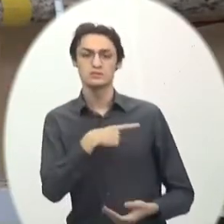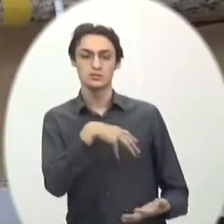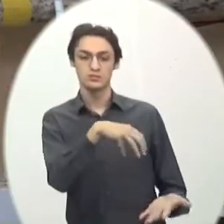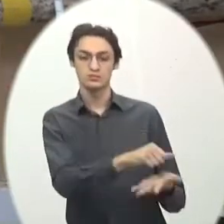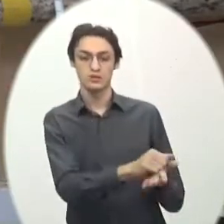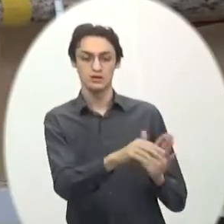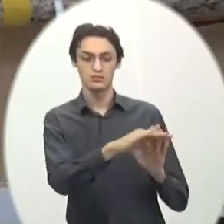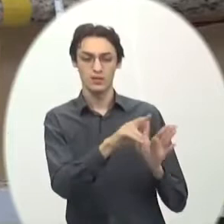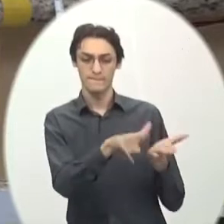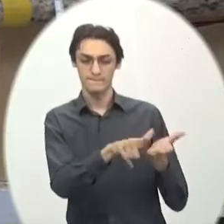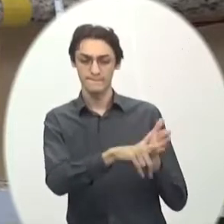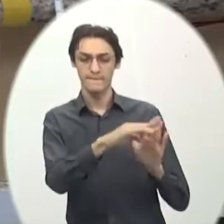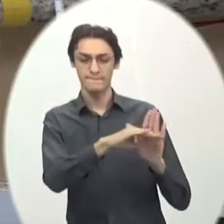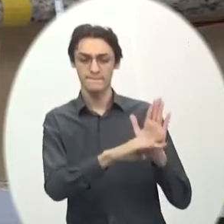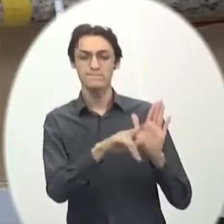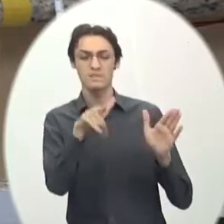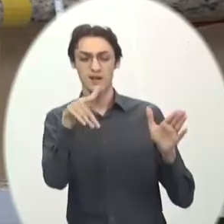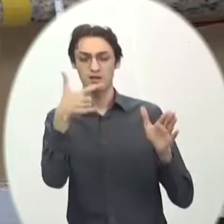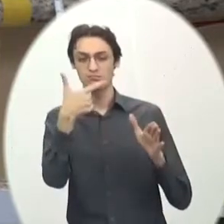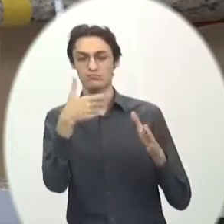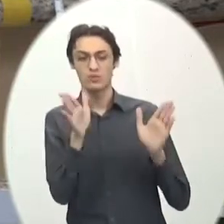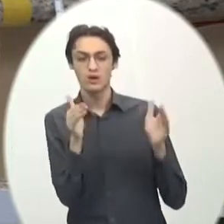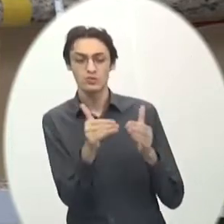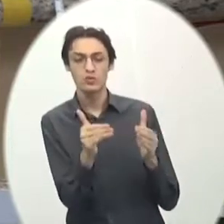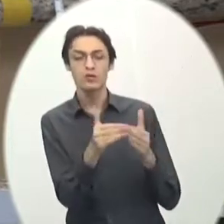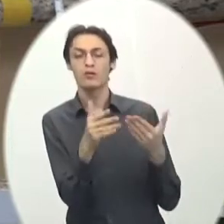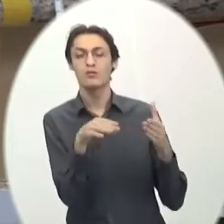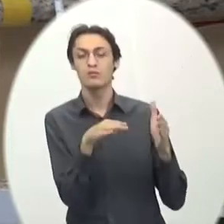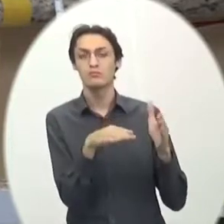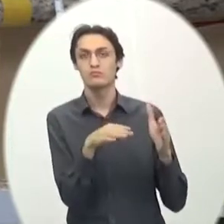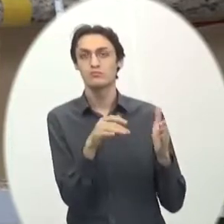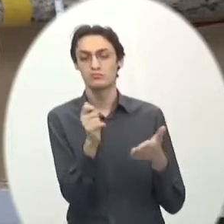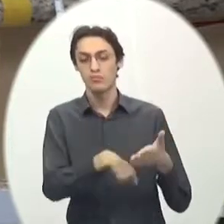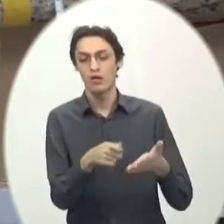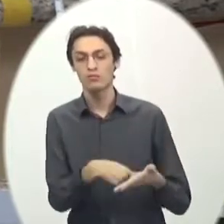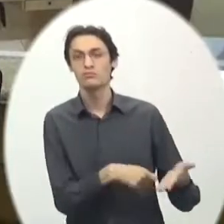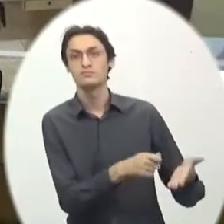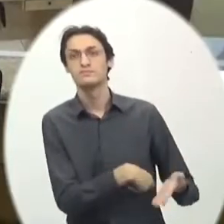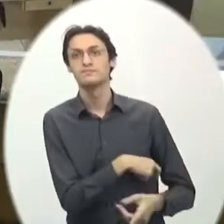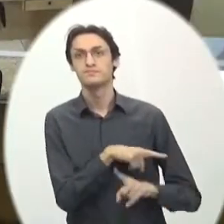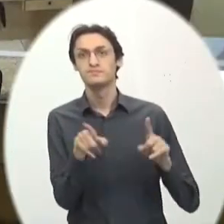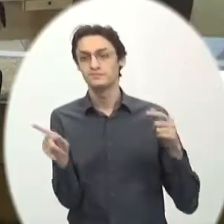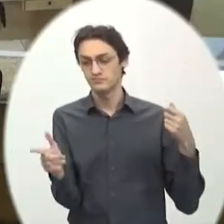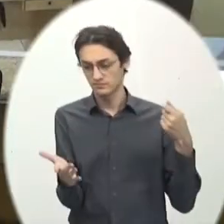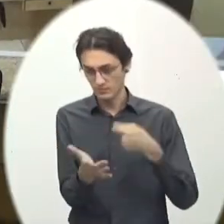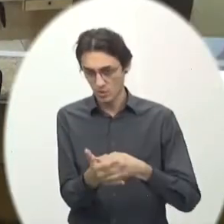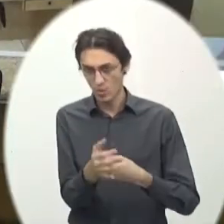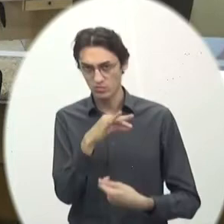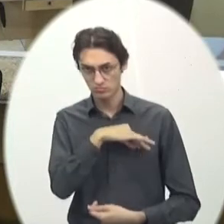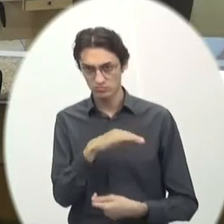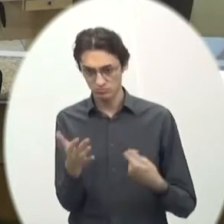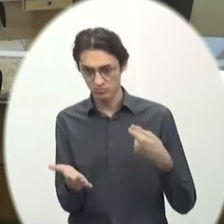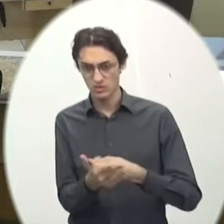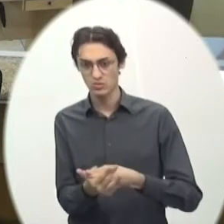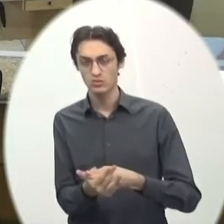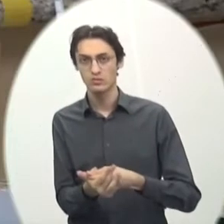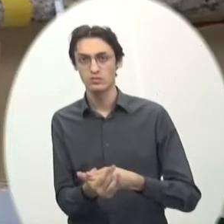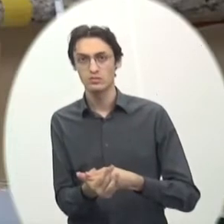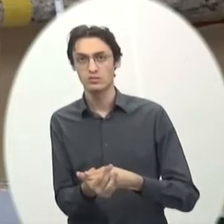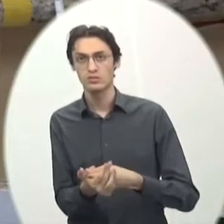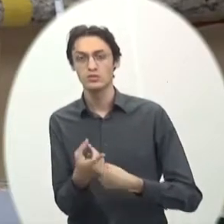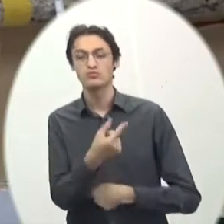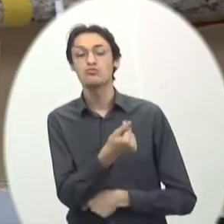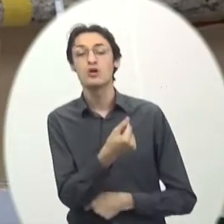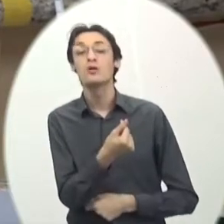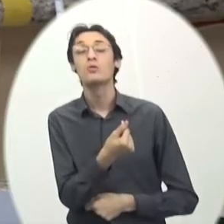com o contador, em cartório, o que fosse. Mas não tivemos tempo. O senhor chegou a pagar para esses motoristas? Claro. Mas esse dinheiro veio de